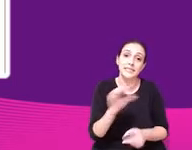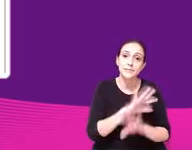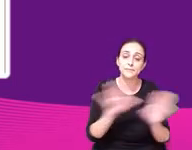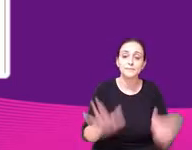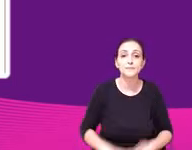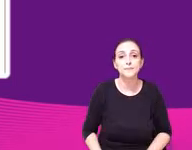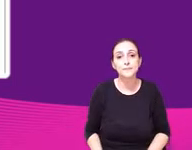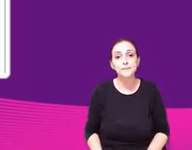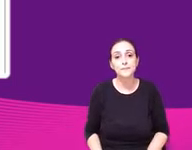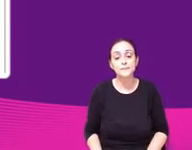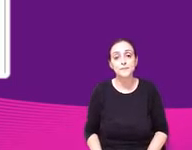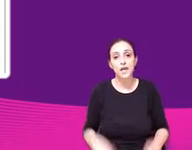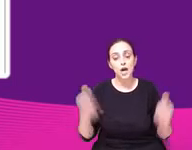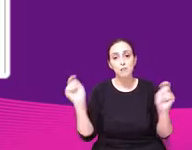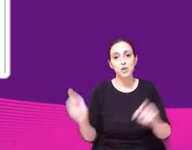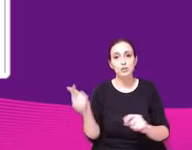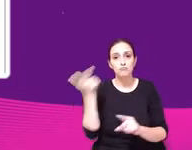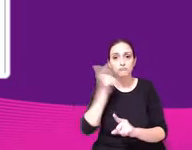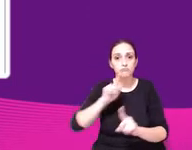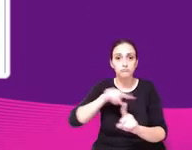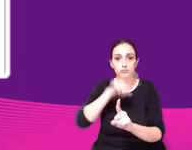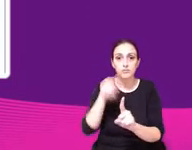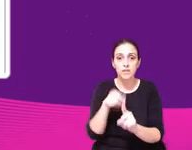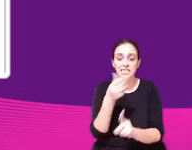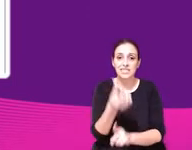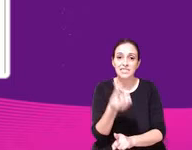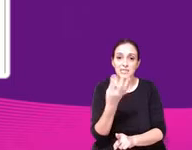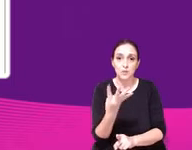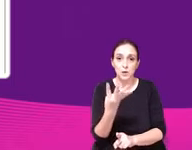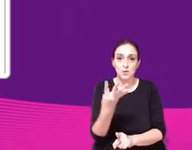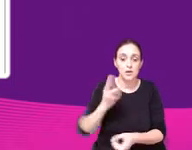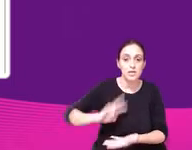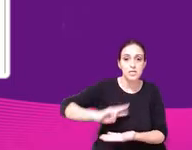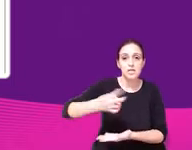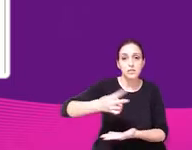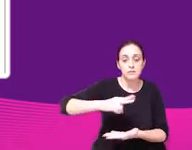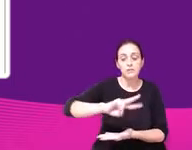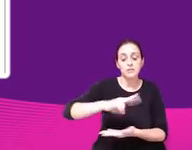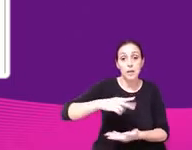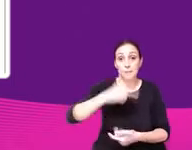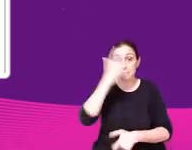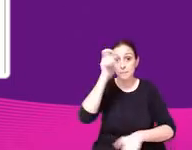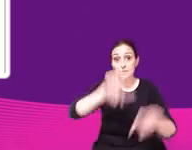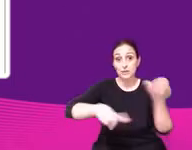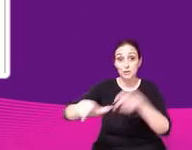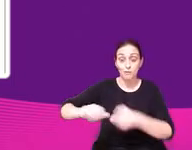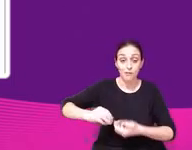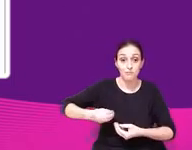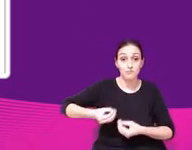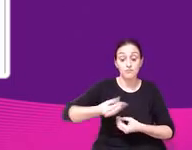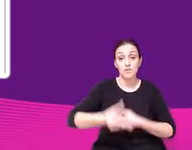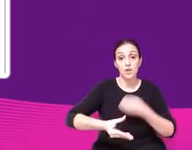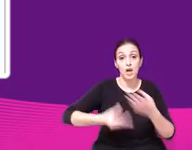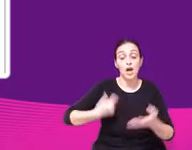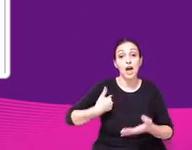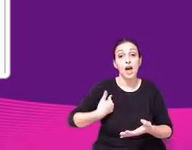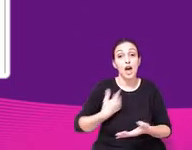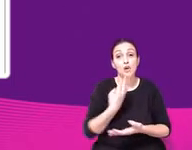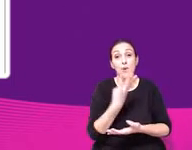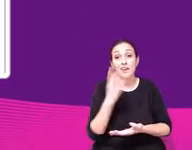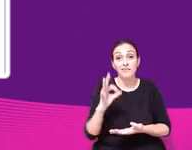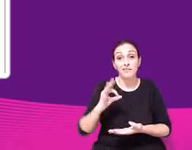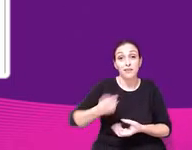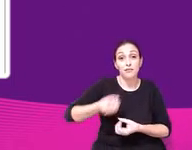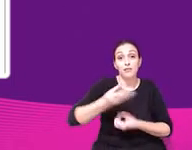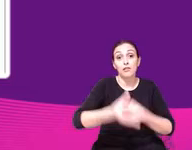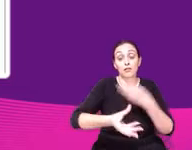A gente pode atingir esses 64 transplantes com doador falecido, utilizando 40 doadores por milhão, com um